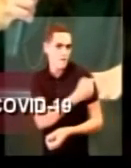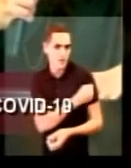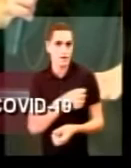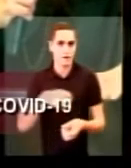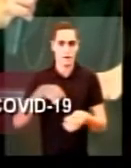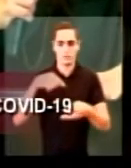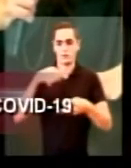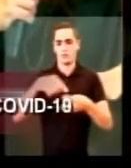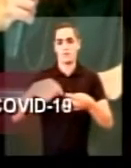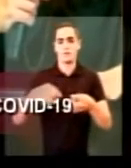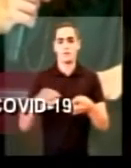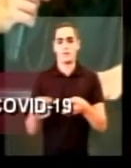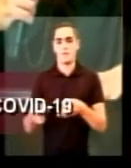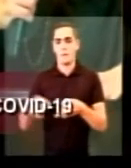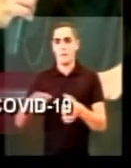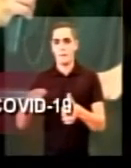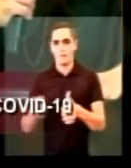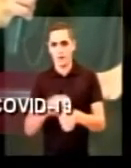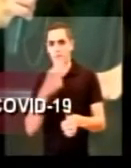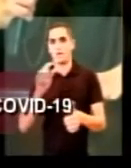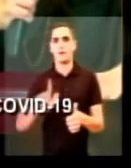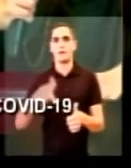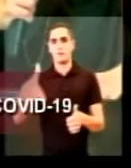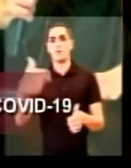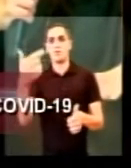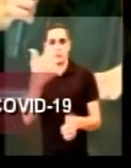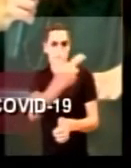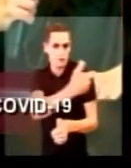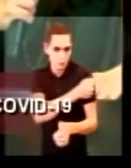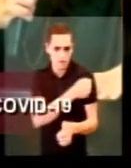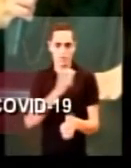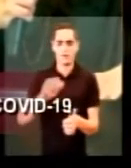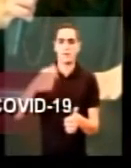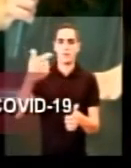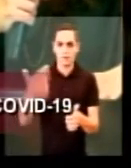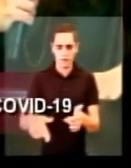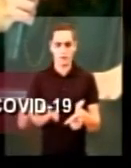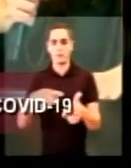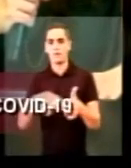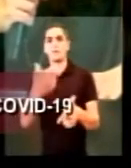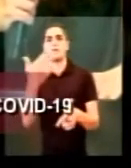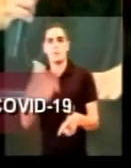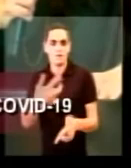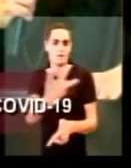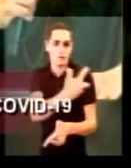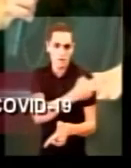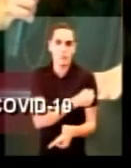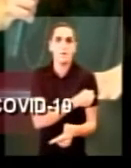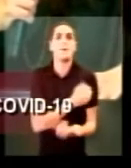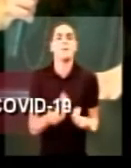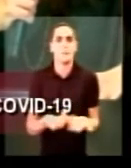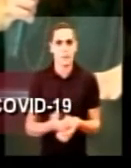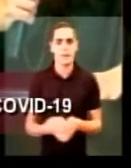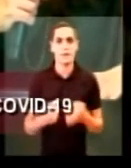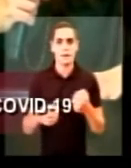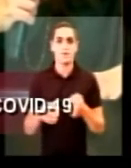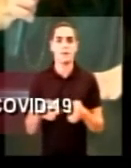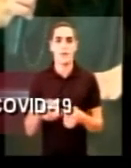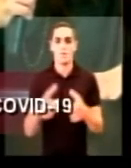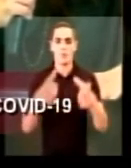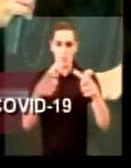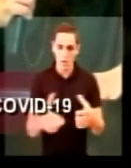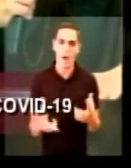que o paciente receba a segunda dose do mesmo laboratório produtor que foi utilizado para a primeira dose desse